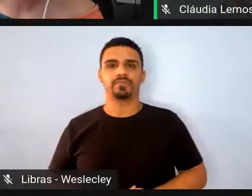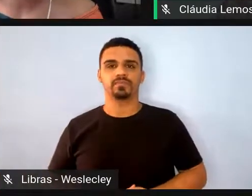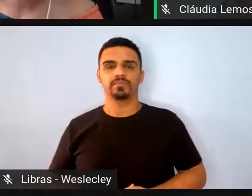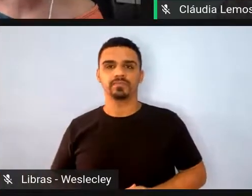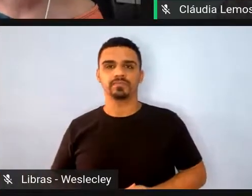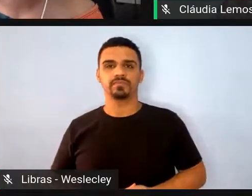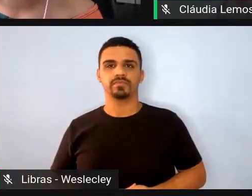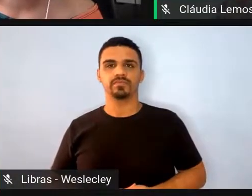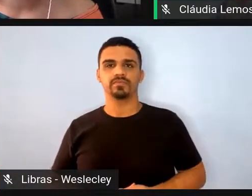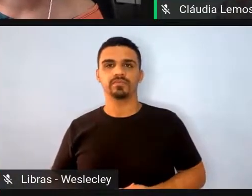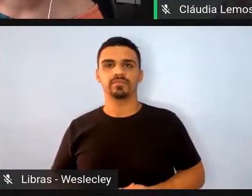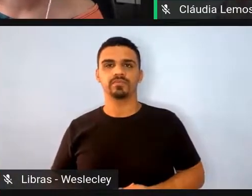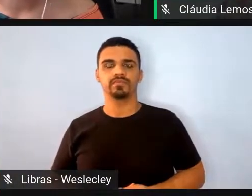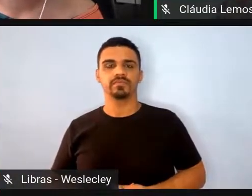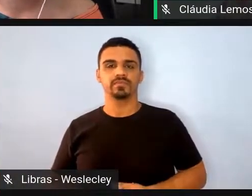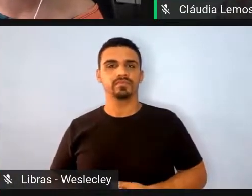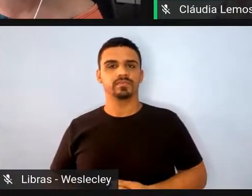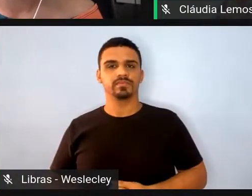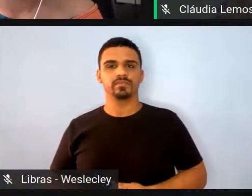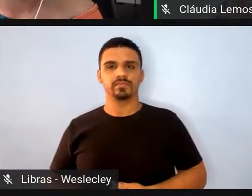Aqui.